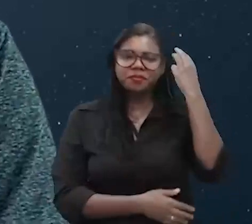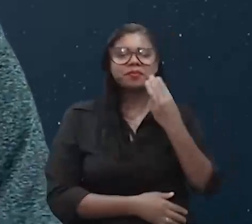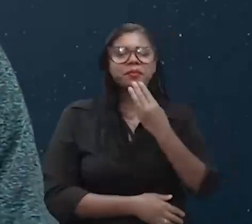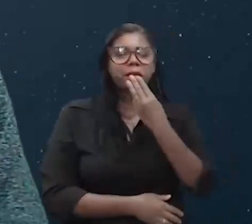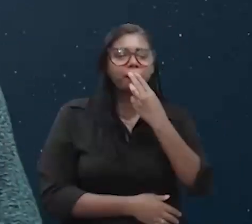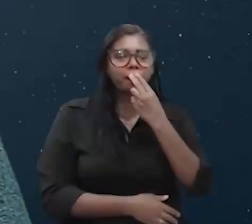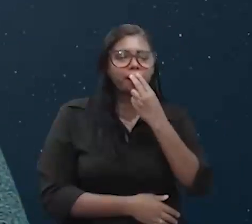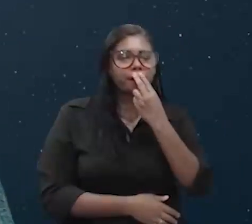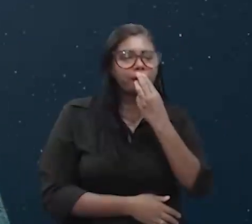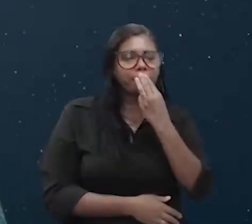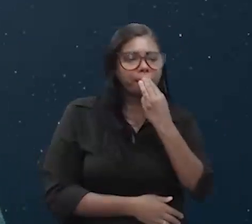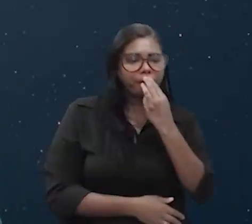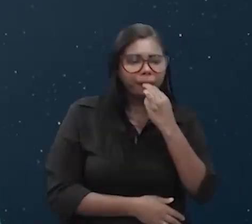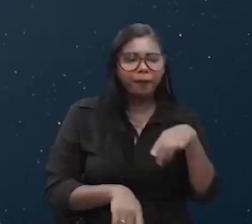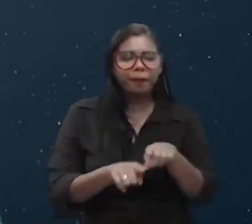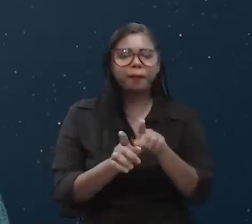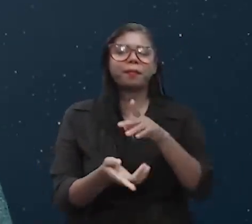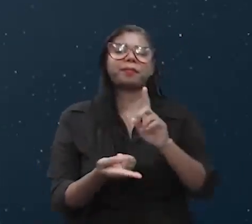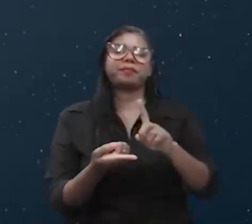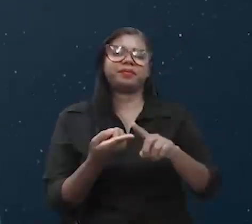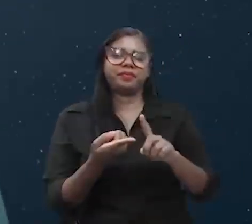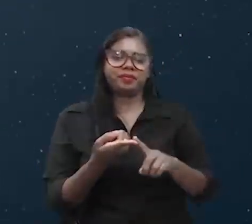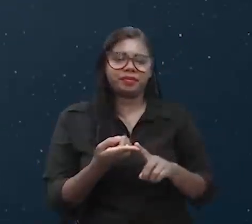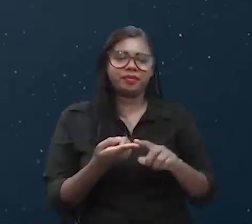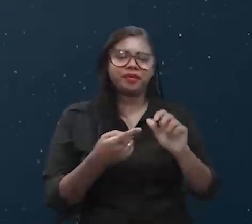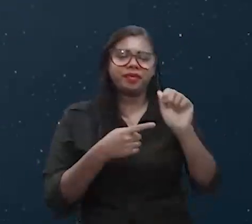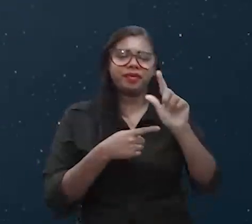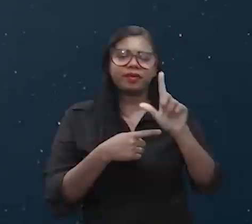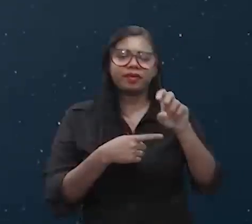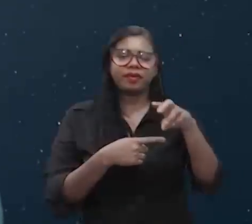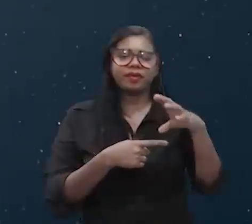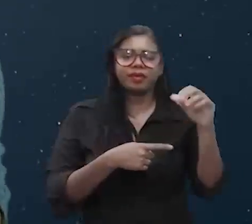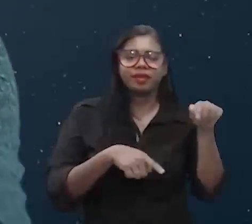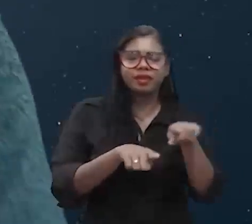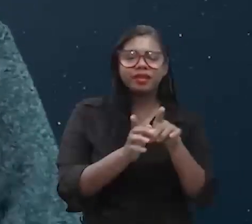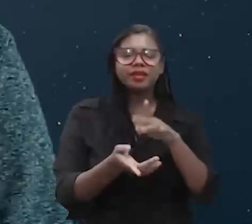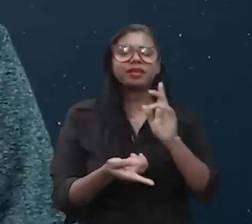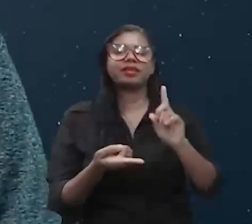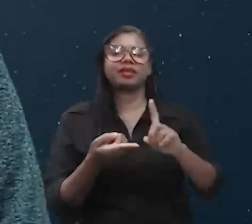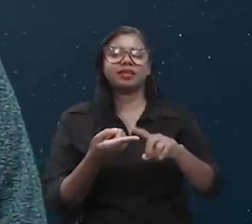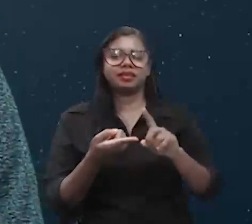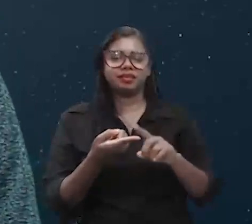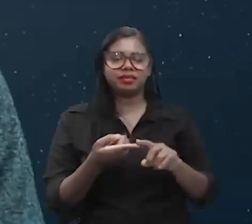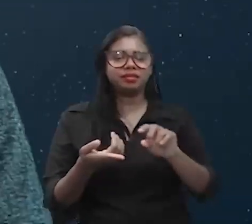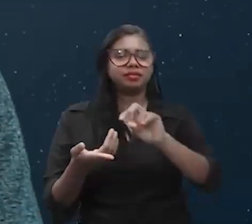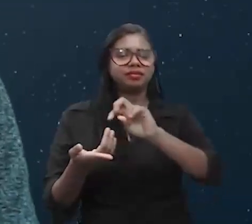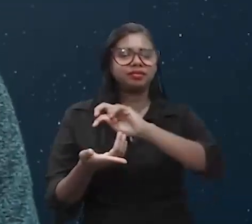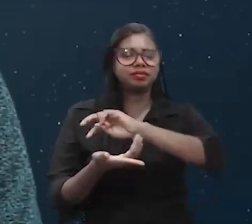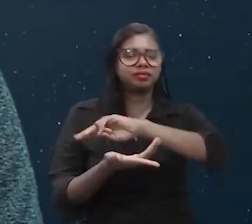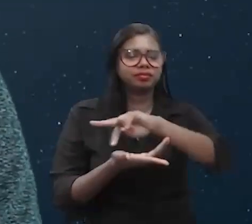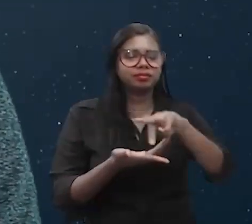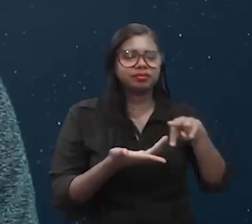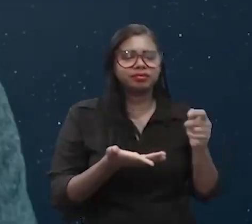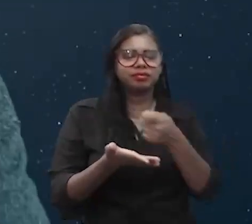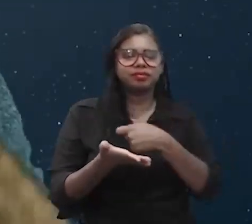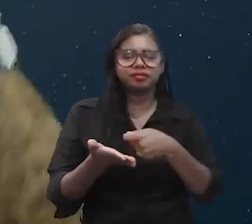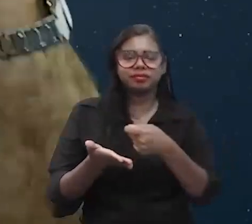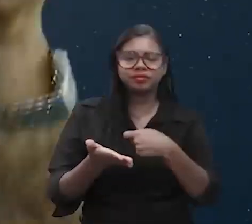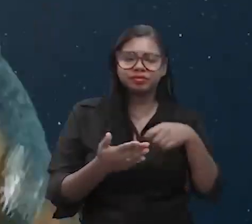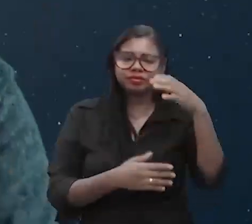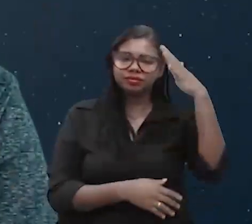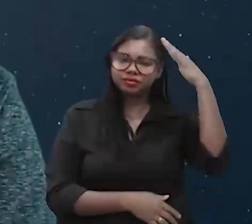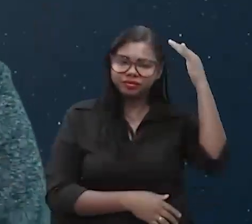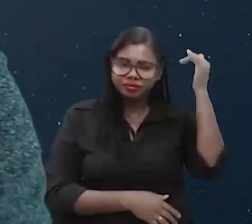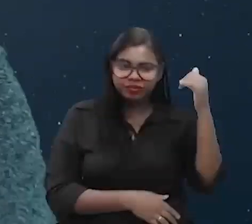conhecimento da gente a partir desses dois grandes nomes. Mas a coisa ainda veio muito devagar. Agora não, agora nós temos grandes autores brasileiros que